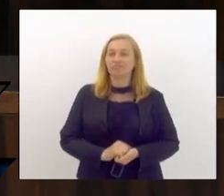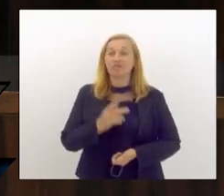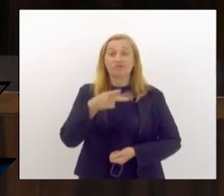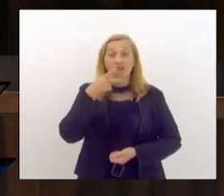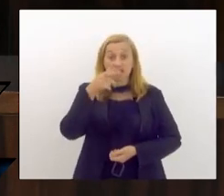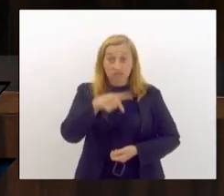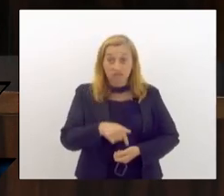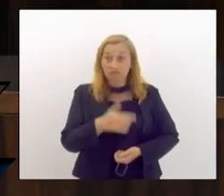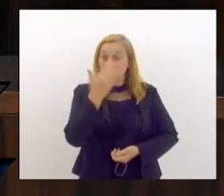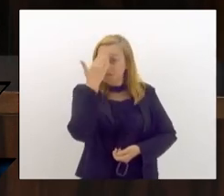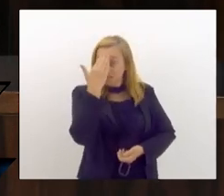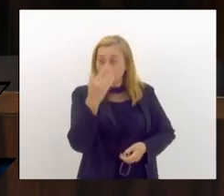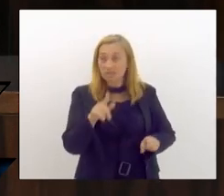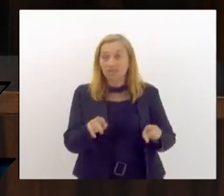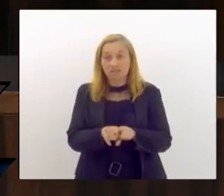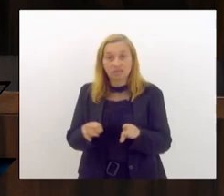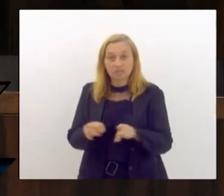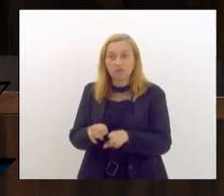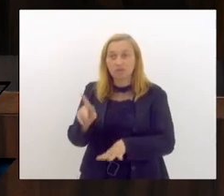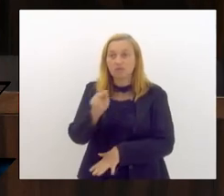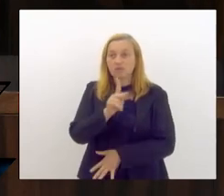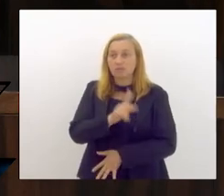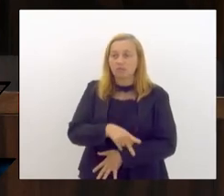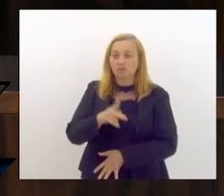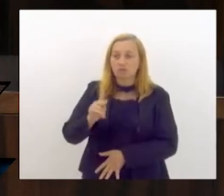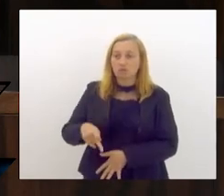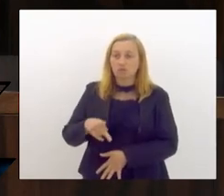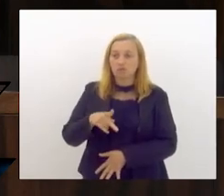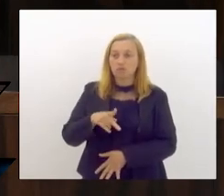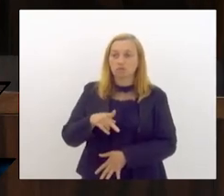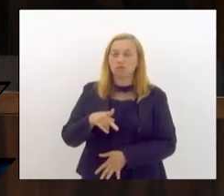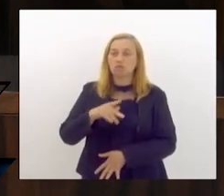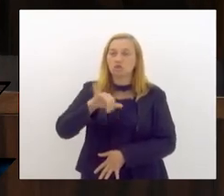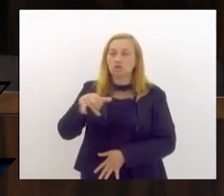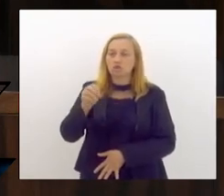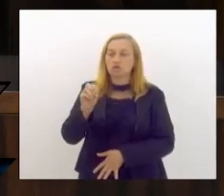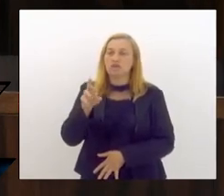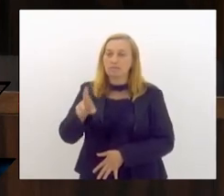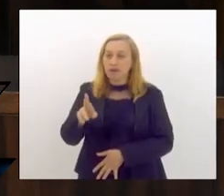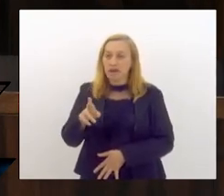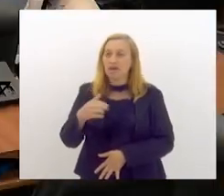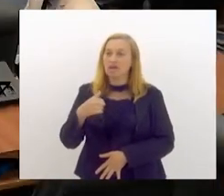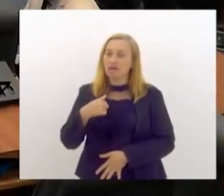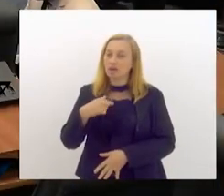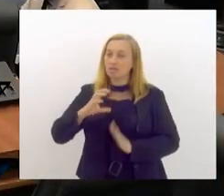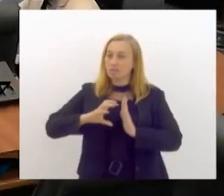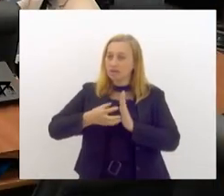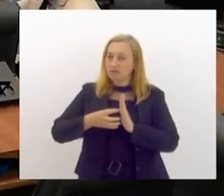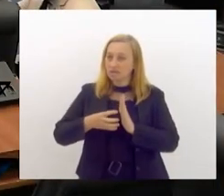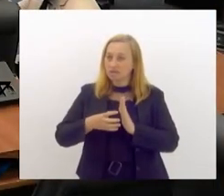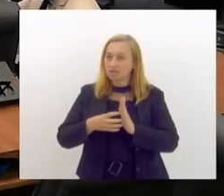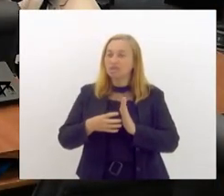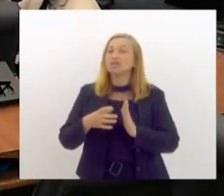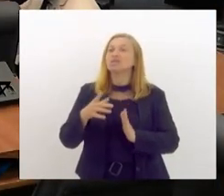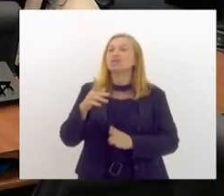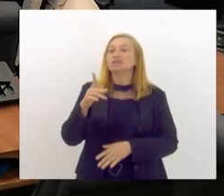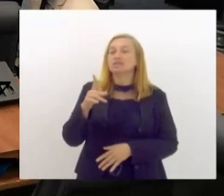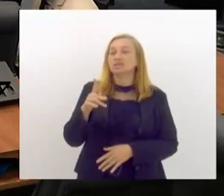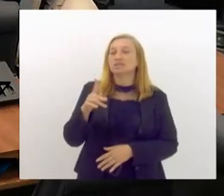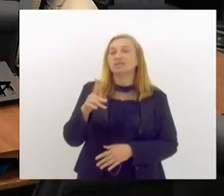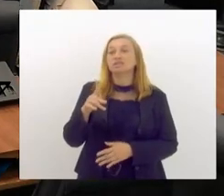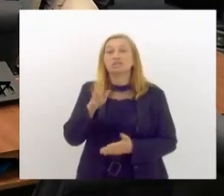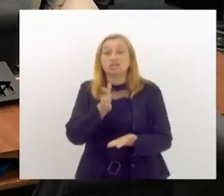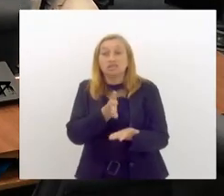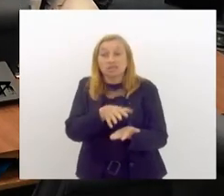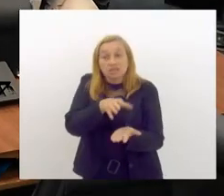aqui, agradecer também ao professor Josimar, eu sou de partido de centro, né, e a gente segue orientações partidárias. Quando o